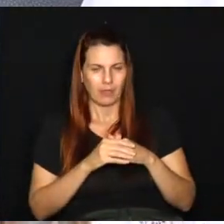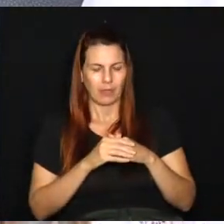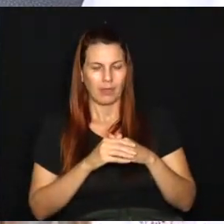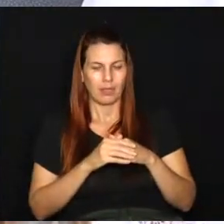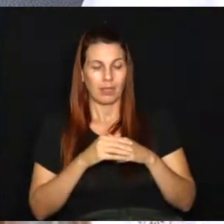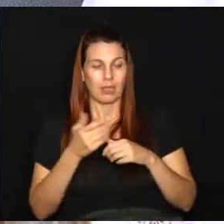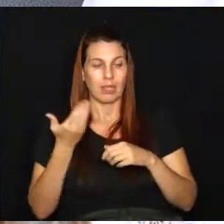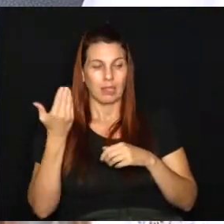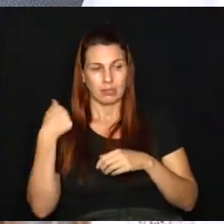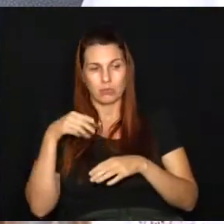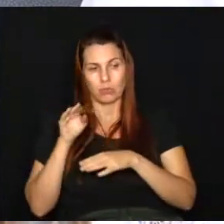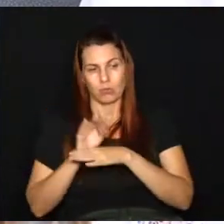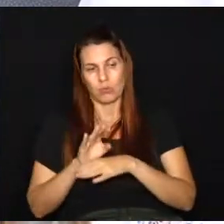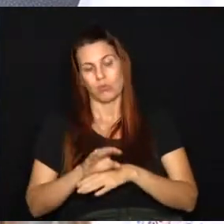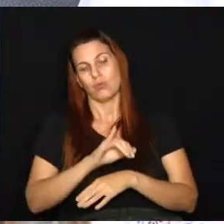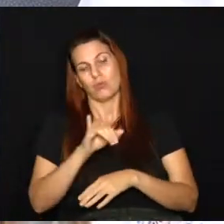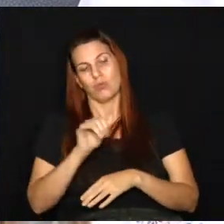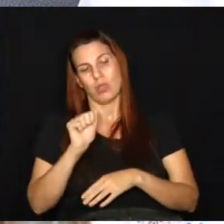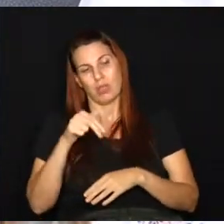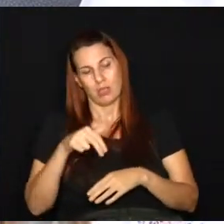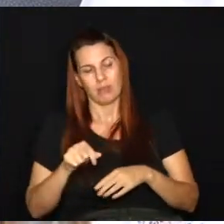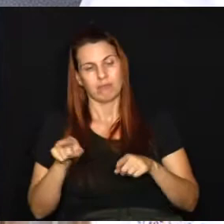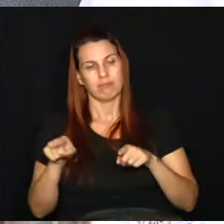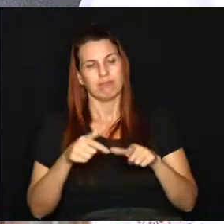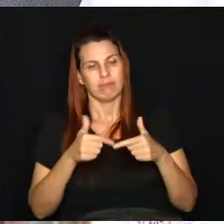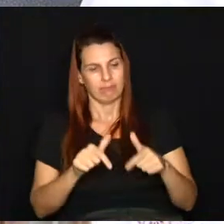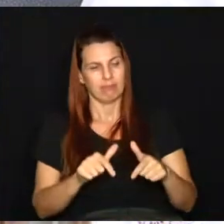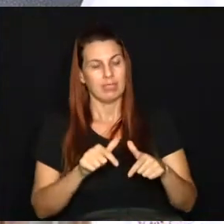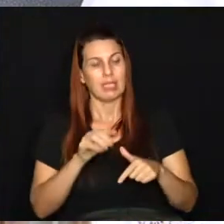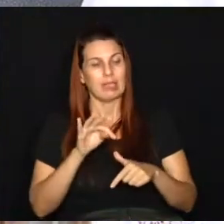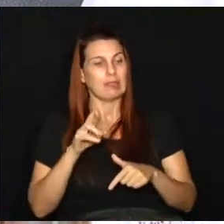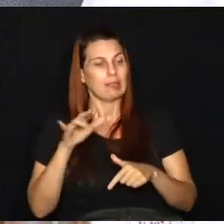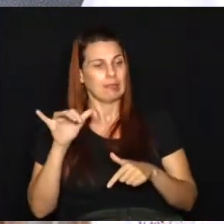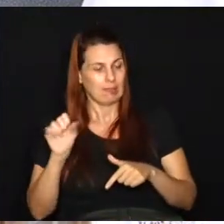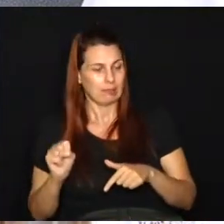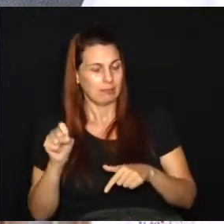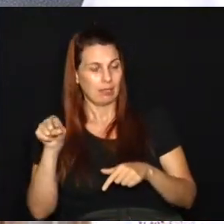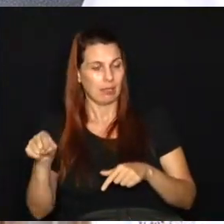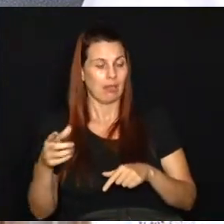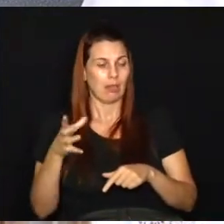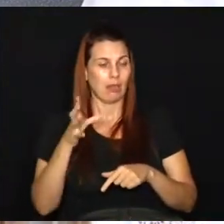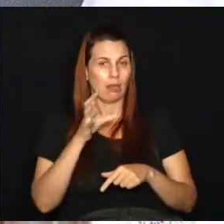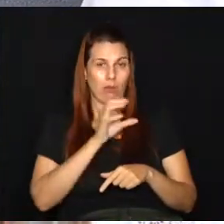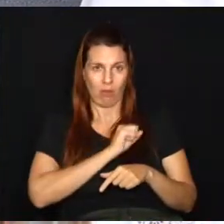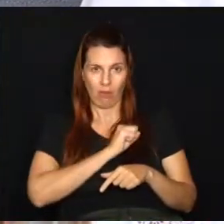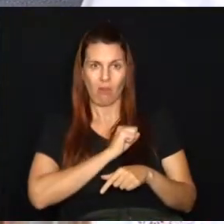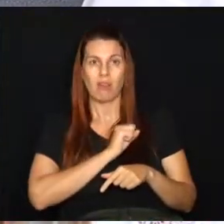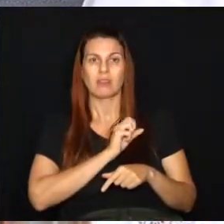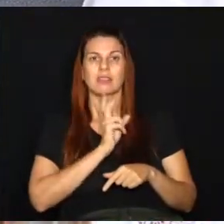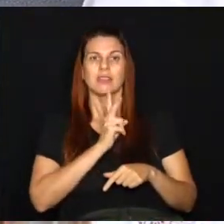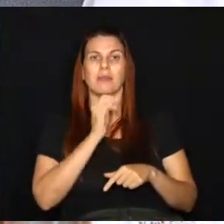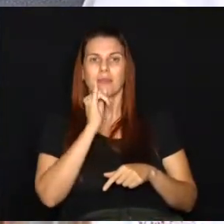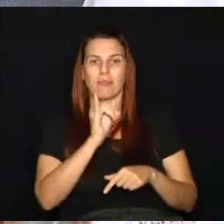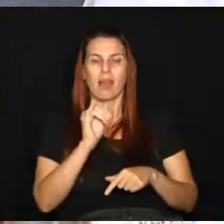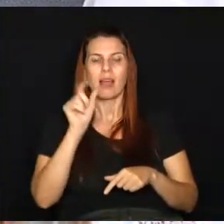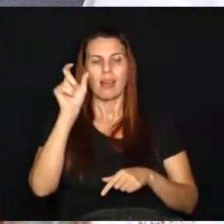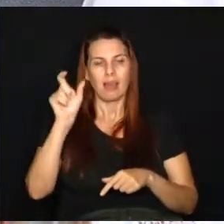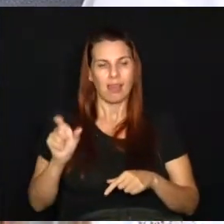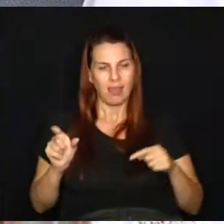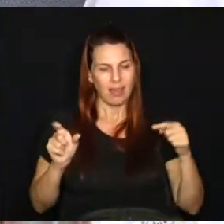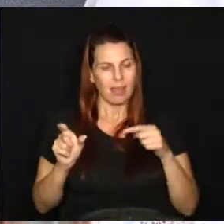sexual, ativista, mulher trans, né? Ela gosta muito que a gente fale que ela é uma mulher de